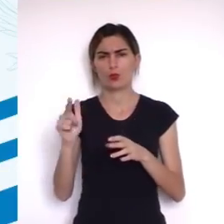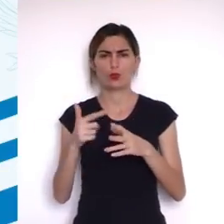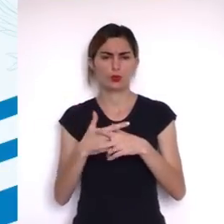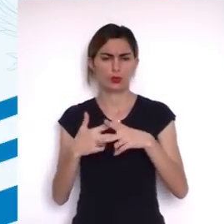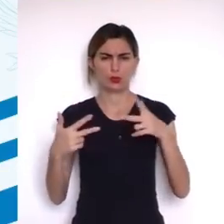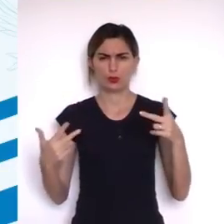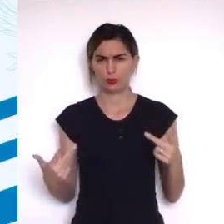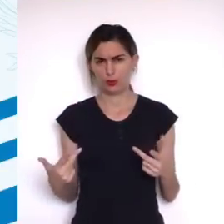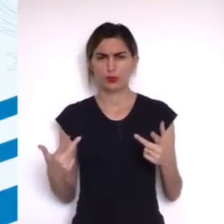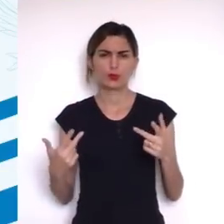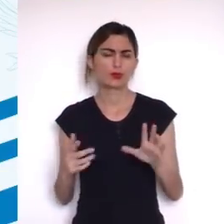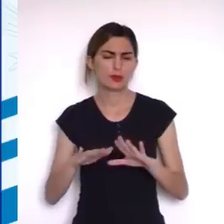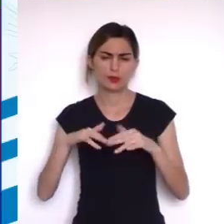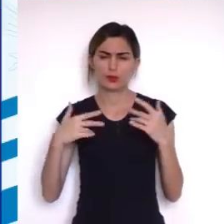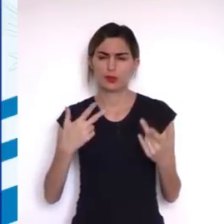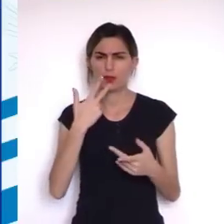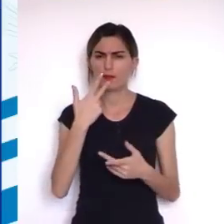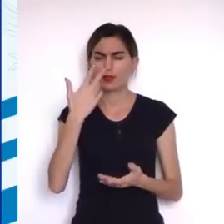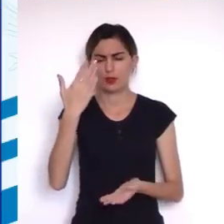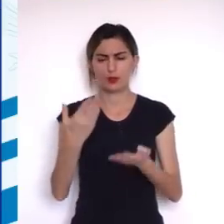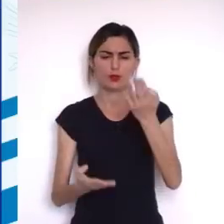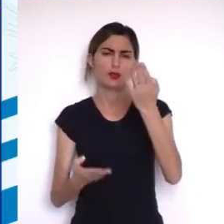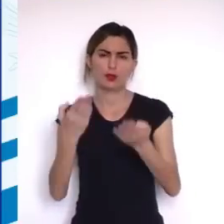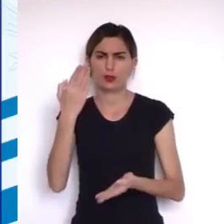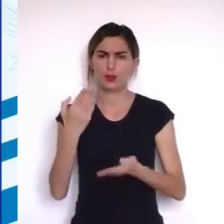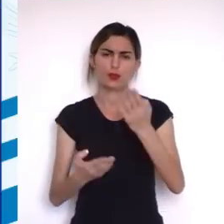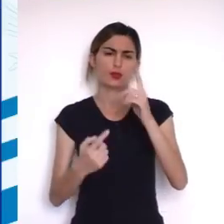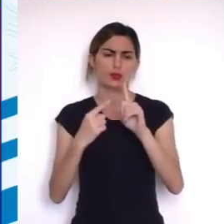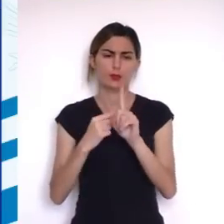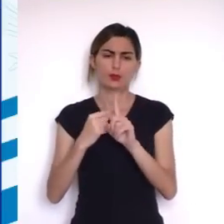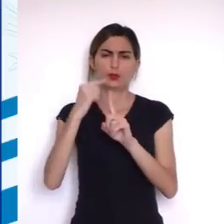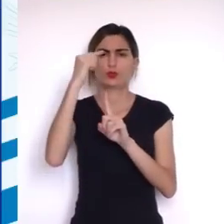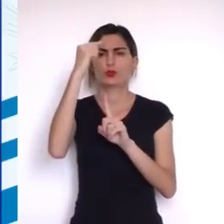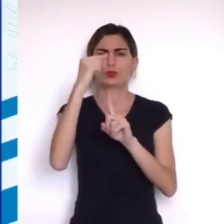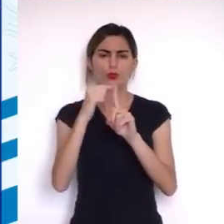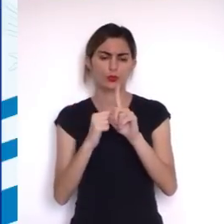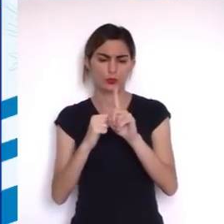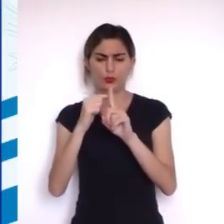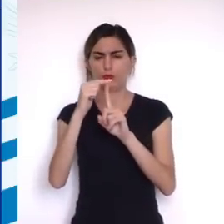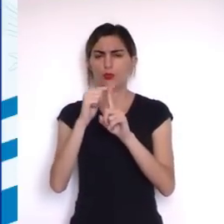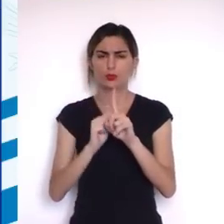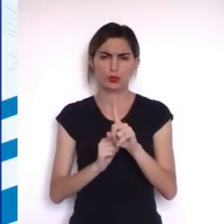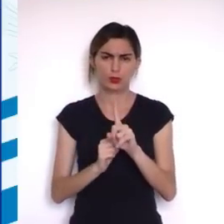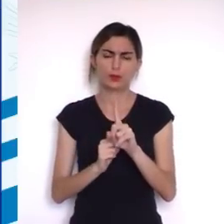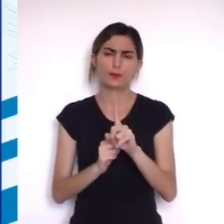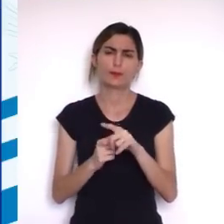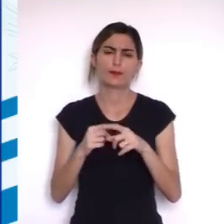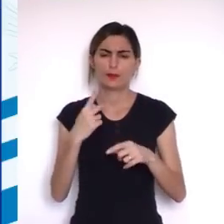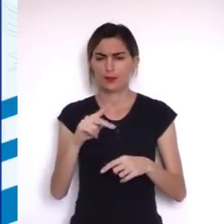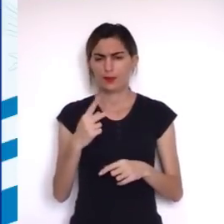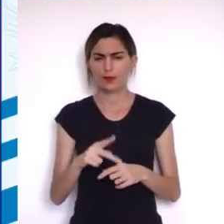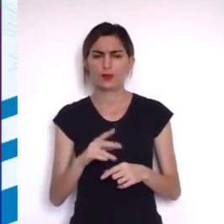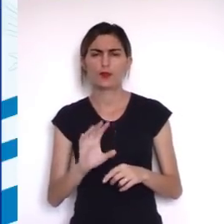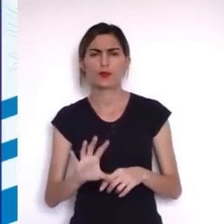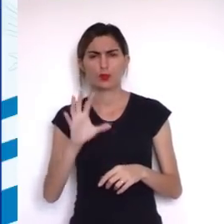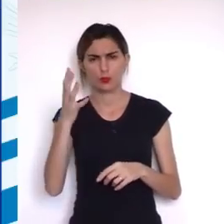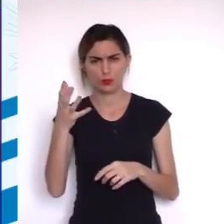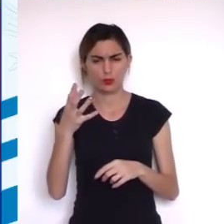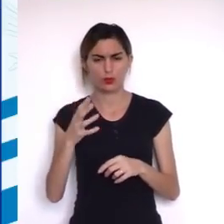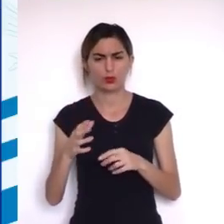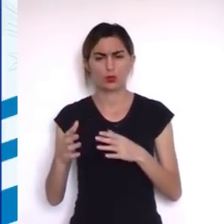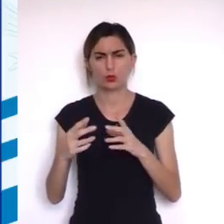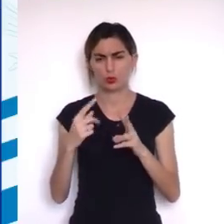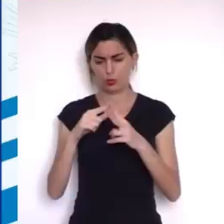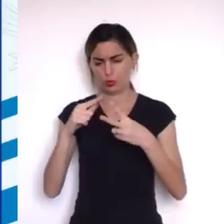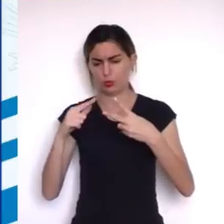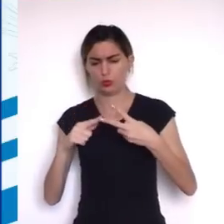outra coisa. Então, quando se fala de equilíbrio térmico e está se falando de equilíbrio de temperatura, ele vai ocorrer